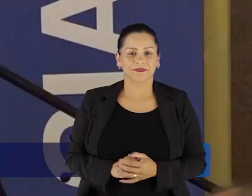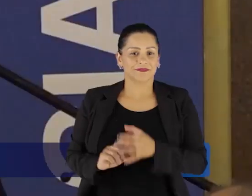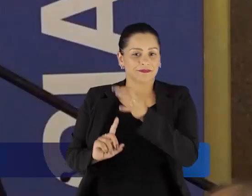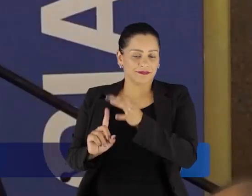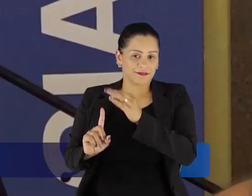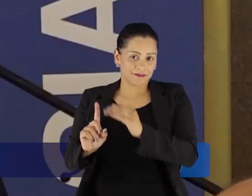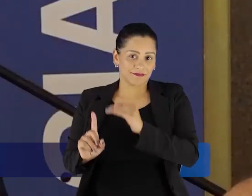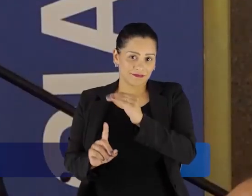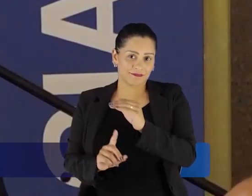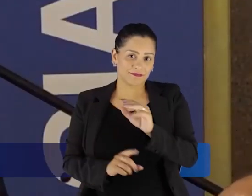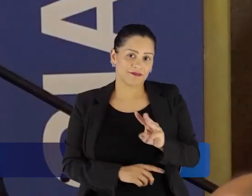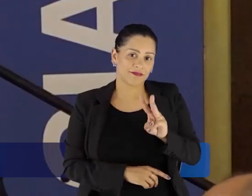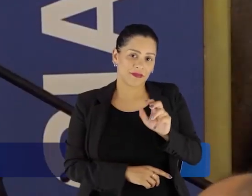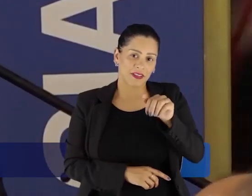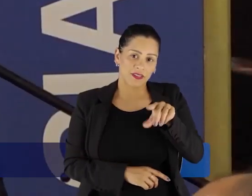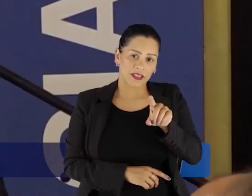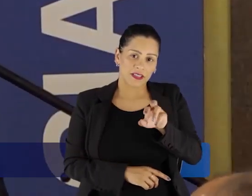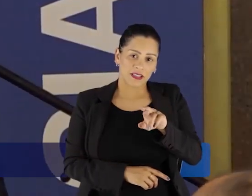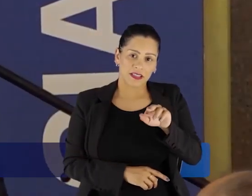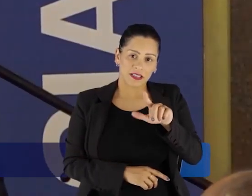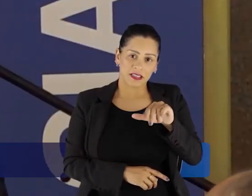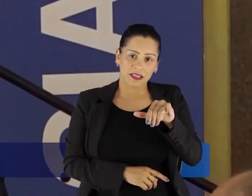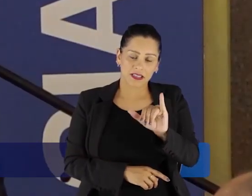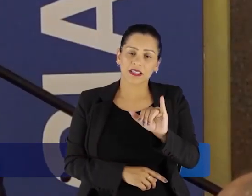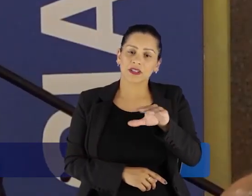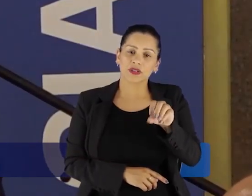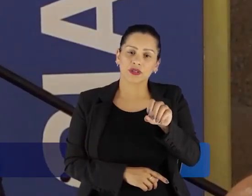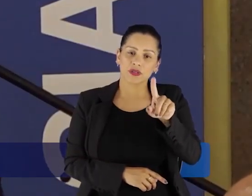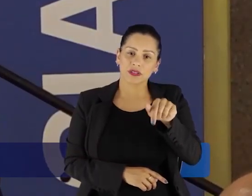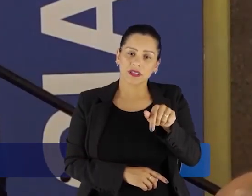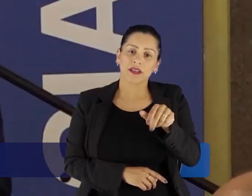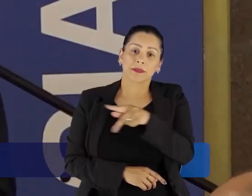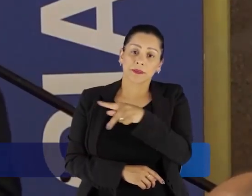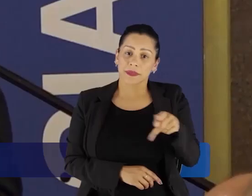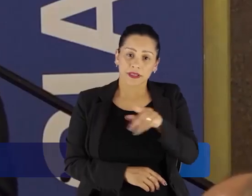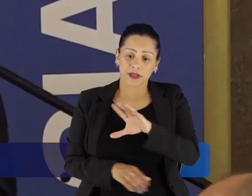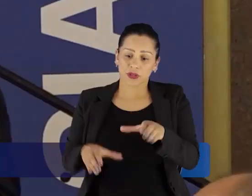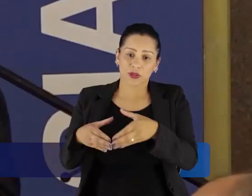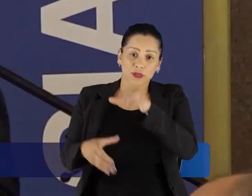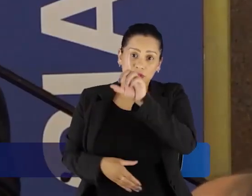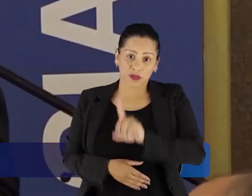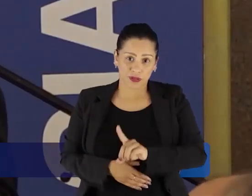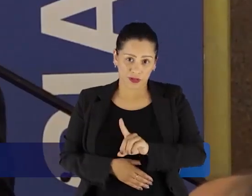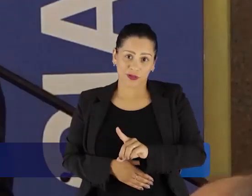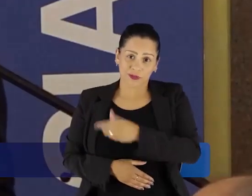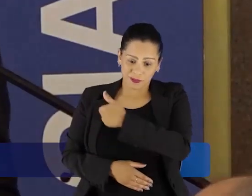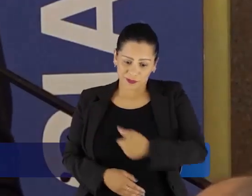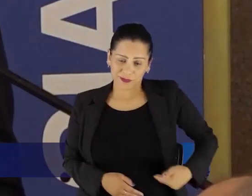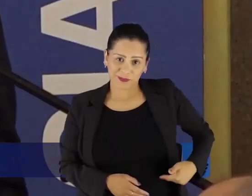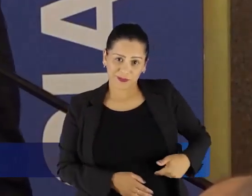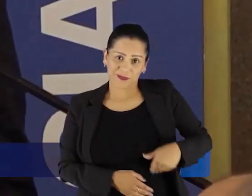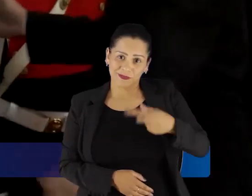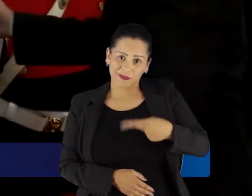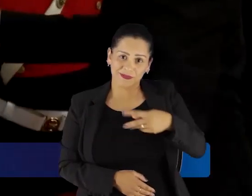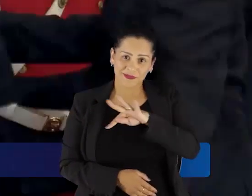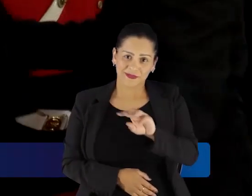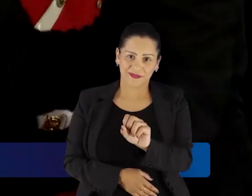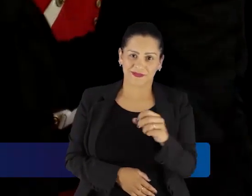O desembargador Wanderley José federighi presidente da seção de direito público do Tribunal de Justiça